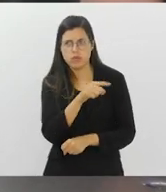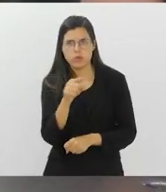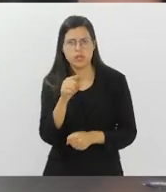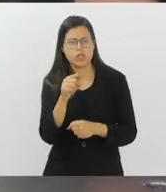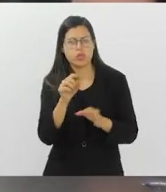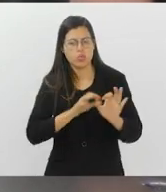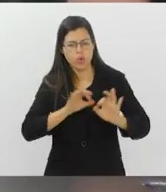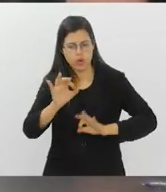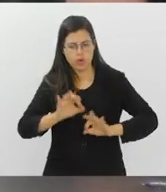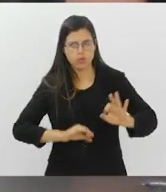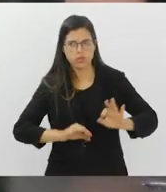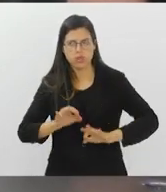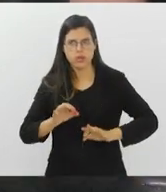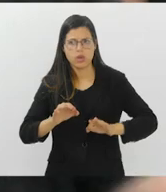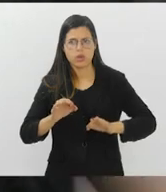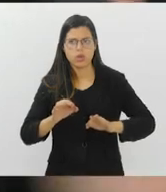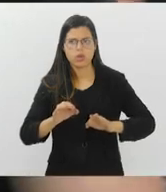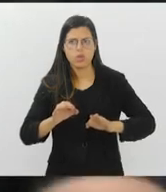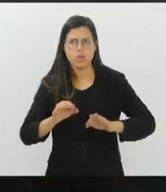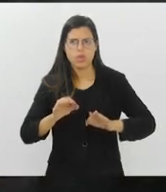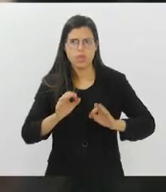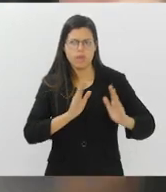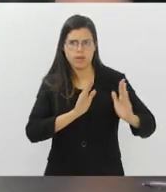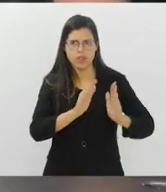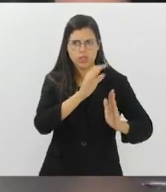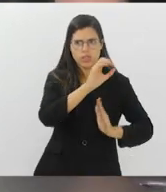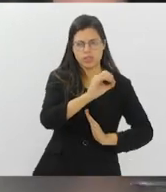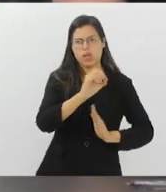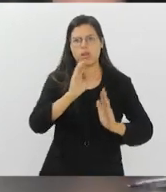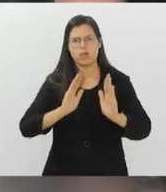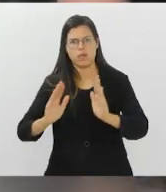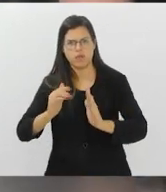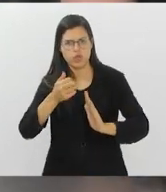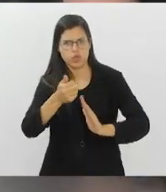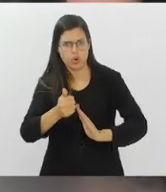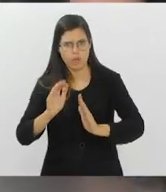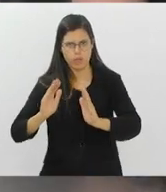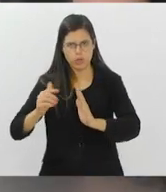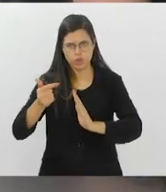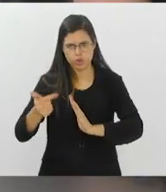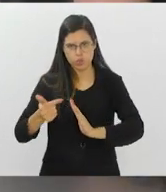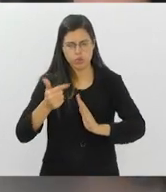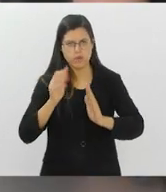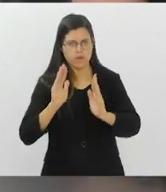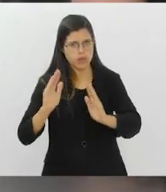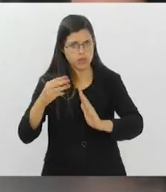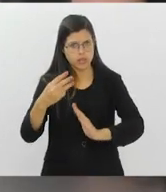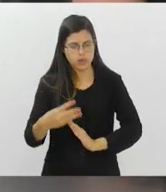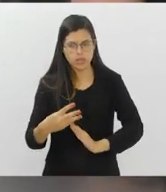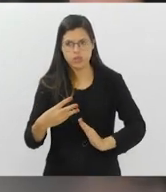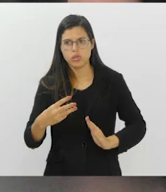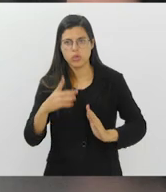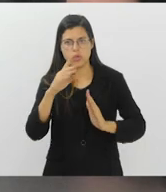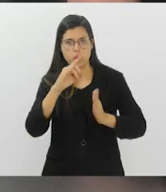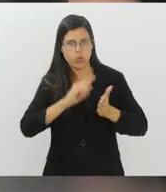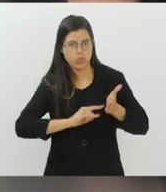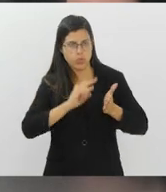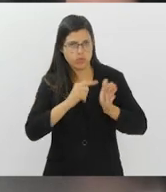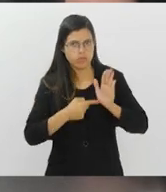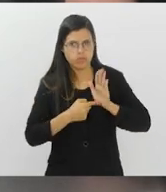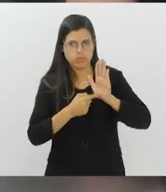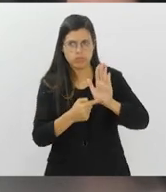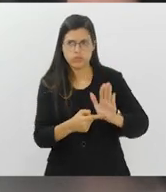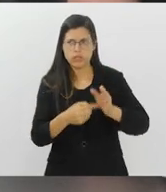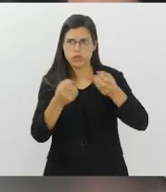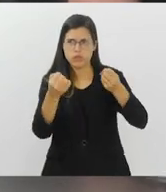faixas, faixa 0, faixa 1, faixa 2, faixa 3. O documento apresentado ele explica